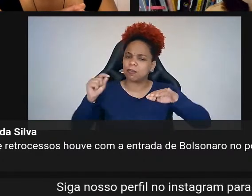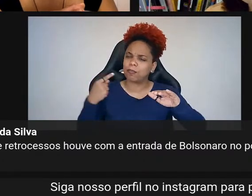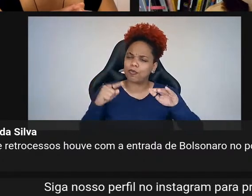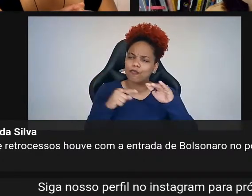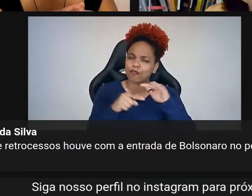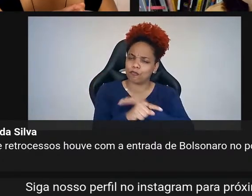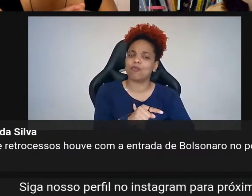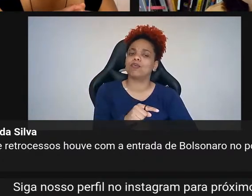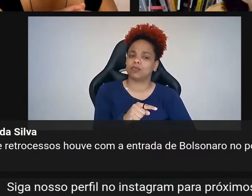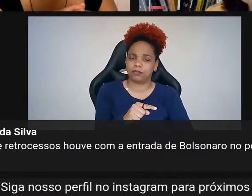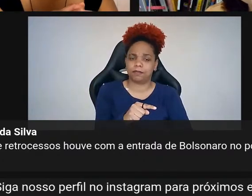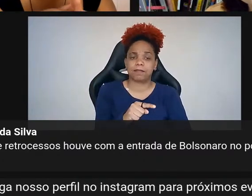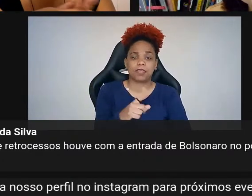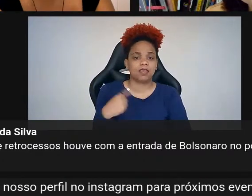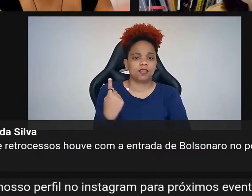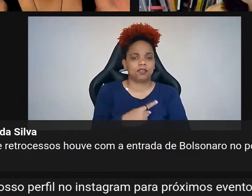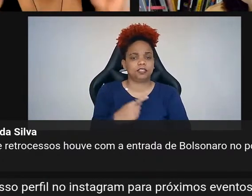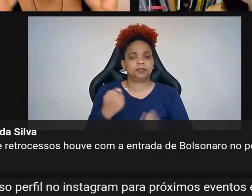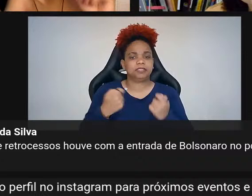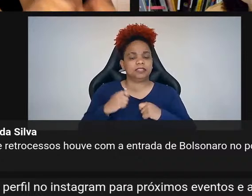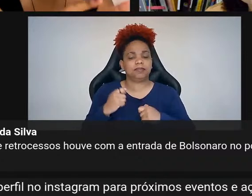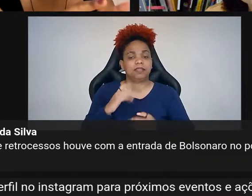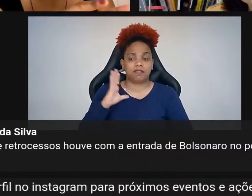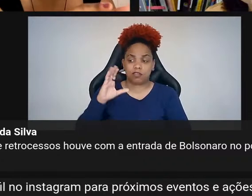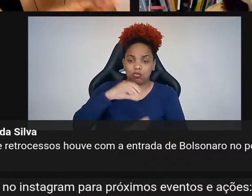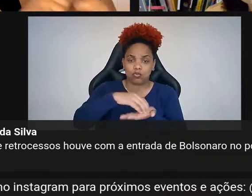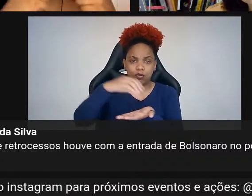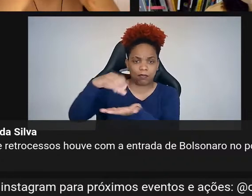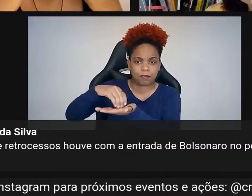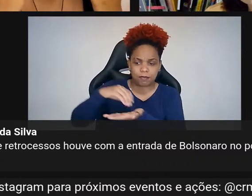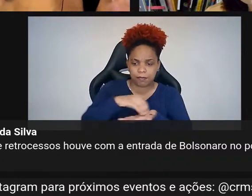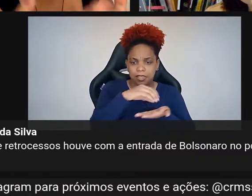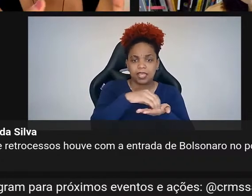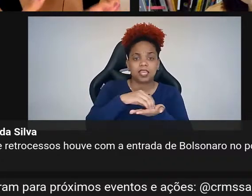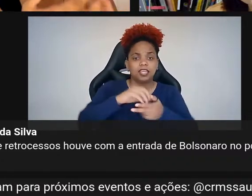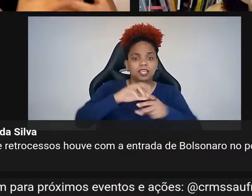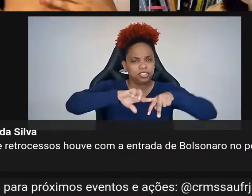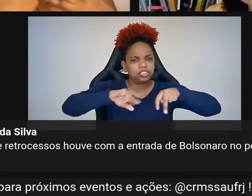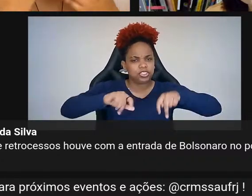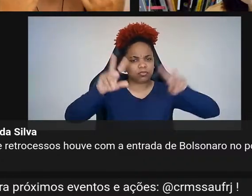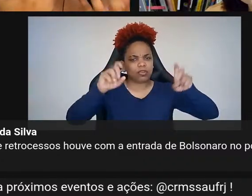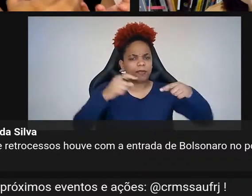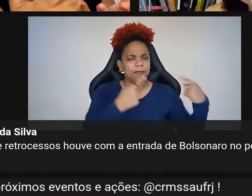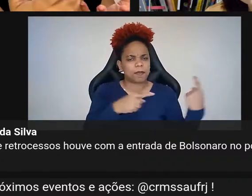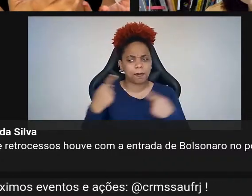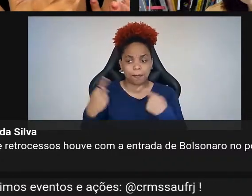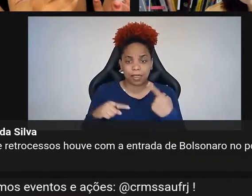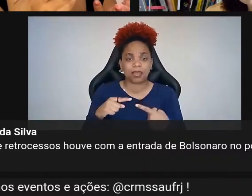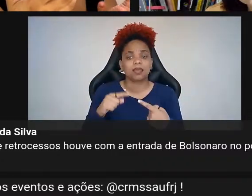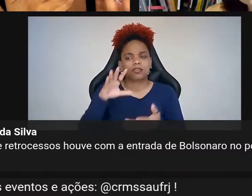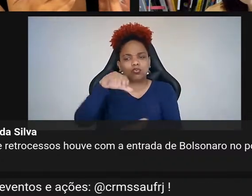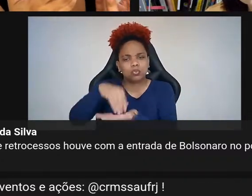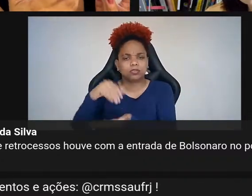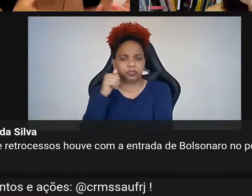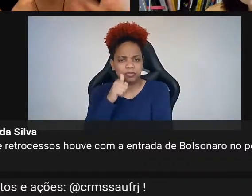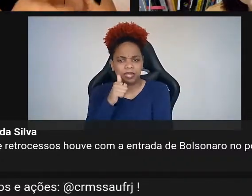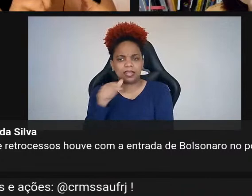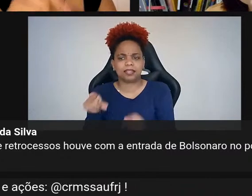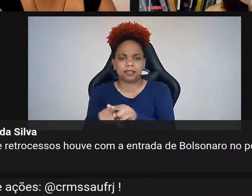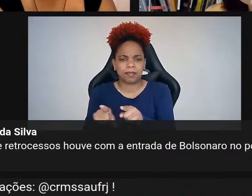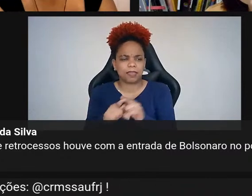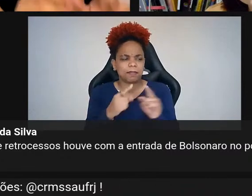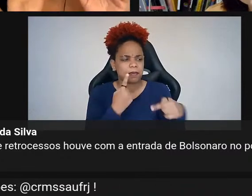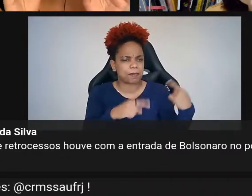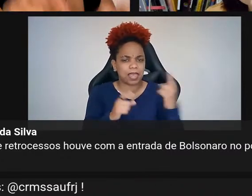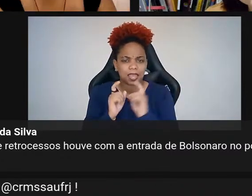profundamente, que a gente precisa ter núcleo de gênero em todos os espaços, núcleos de mulheres, cada vez mais para a gente debater essas políticas e